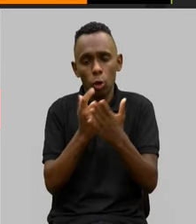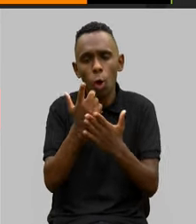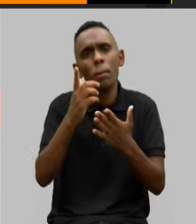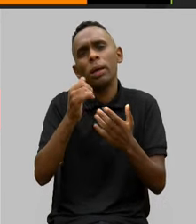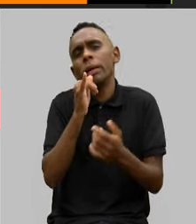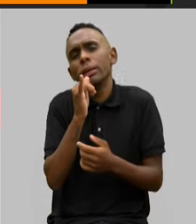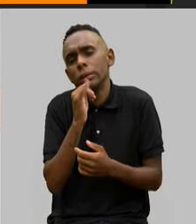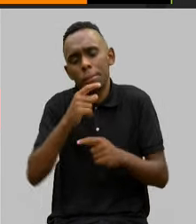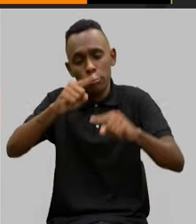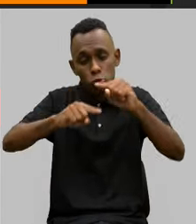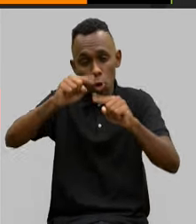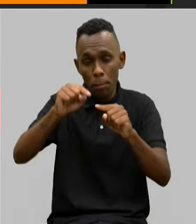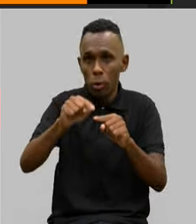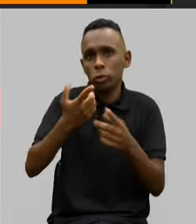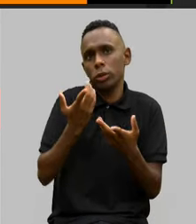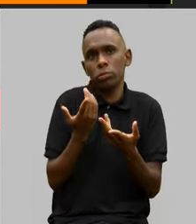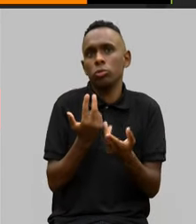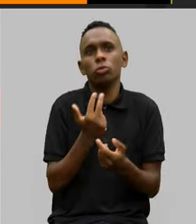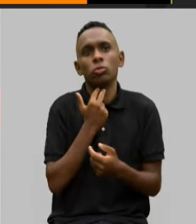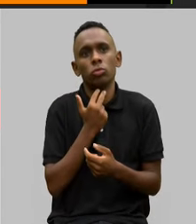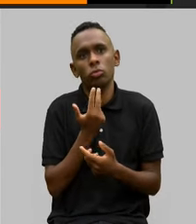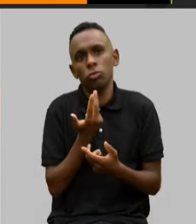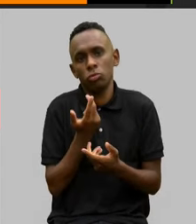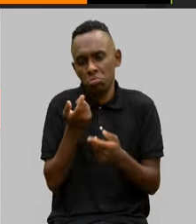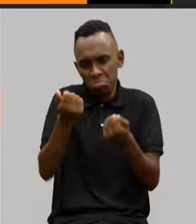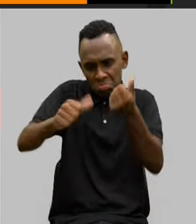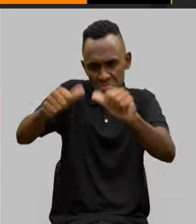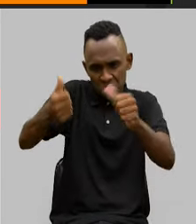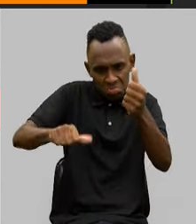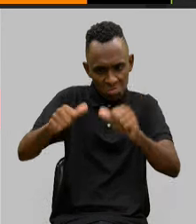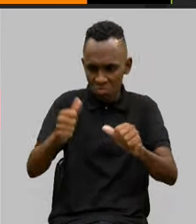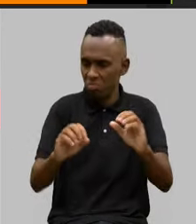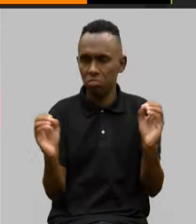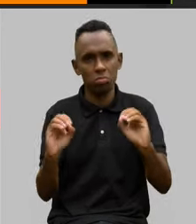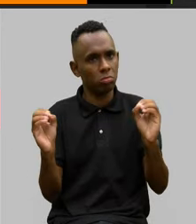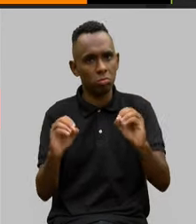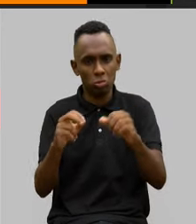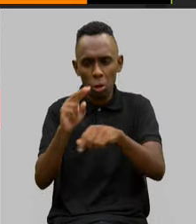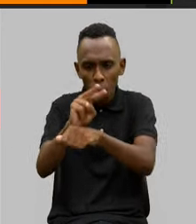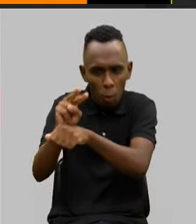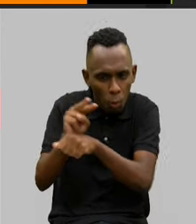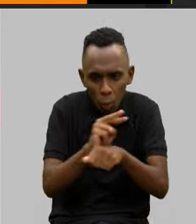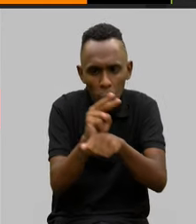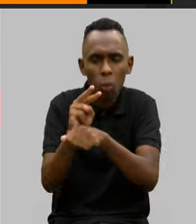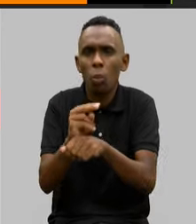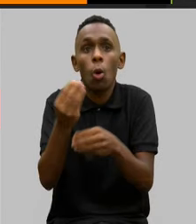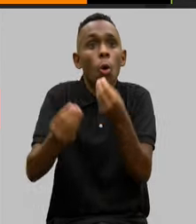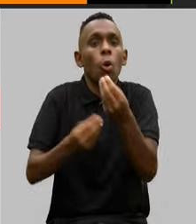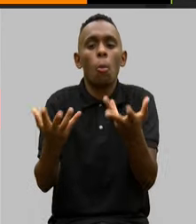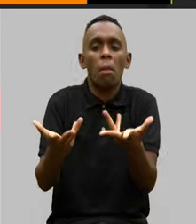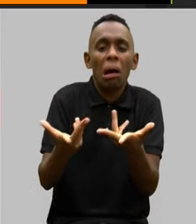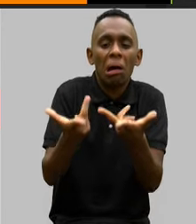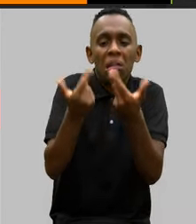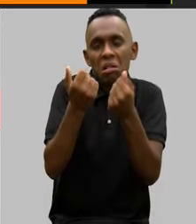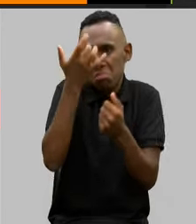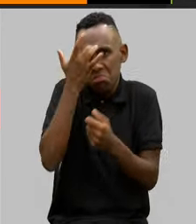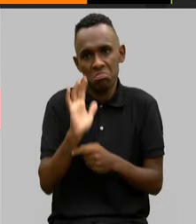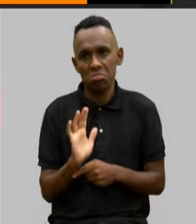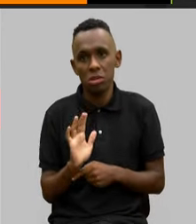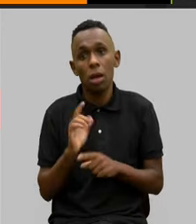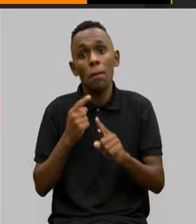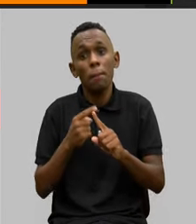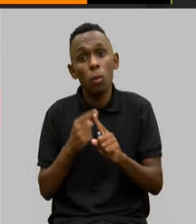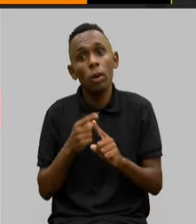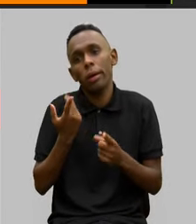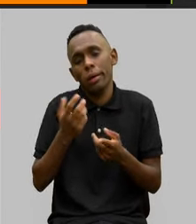esses produtos a gente não monitora então assim a gente não sabe também como é que tá a qualidade desses produtos porque acaba que